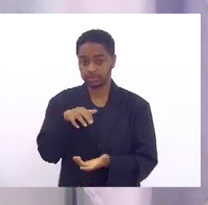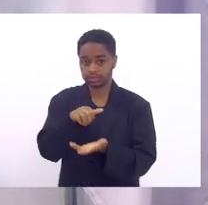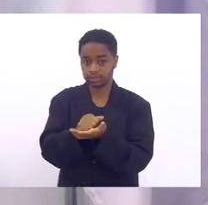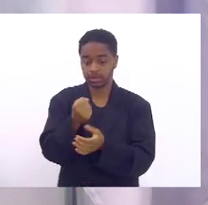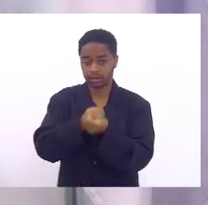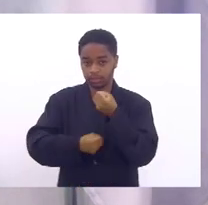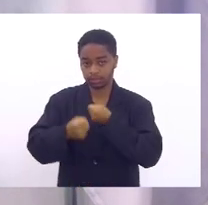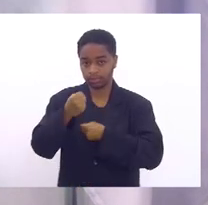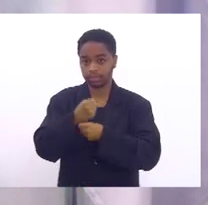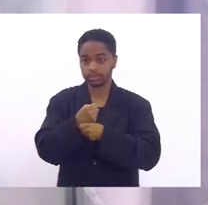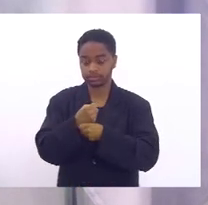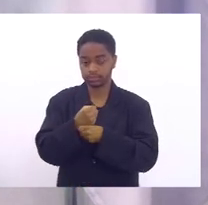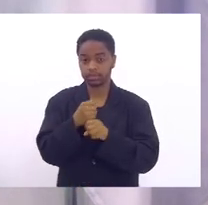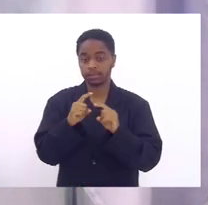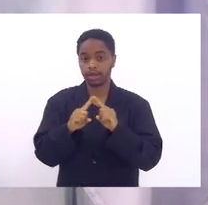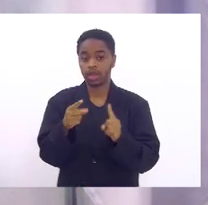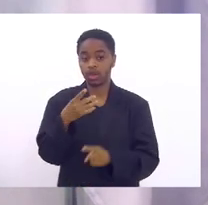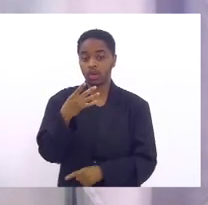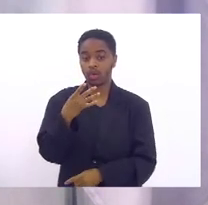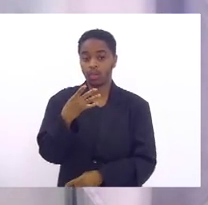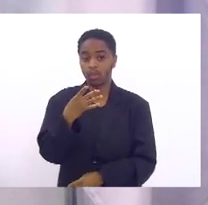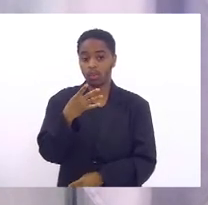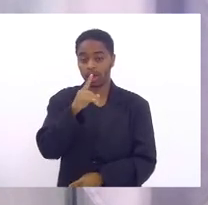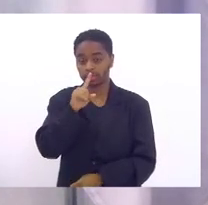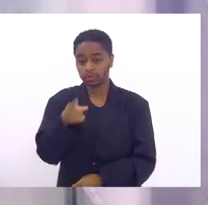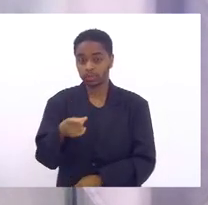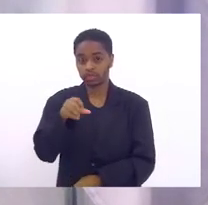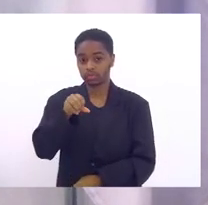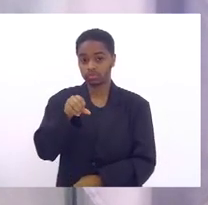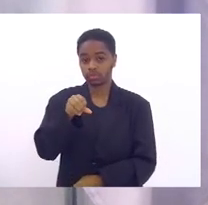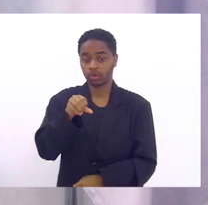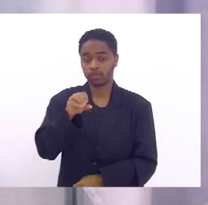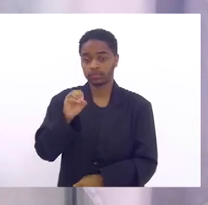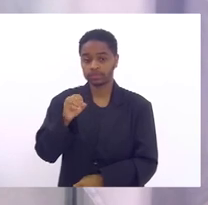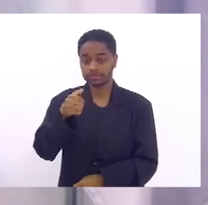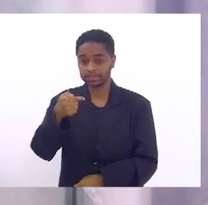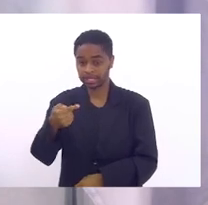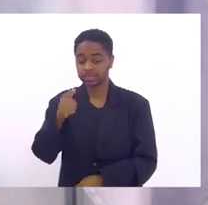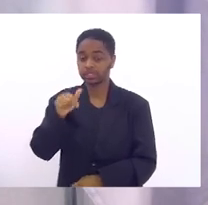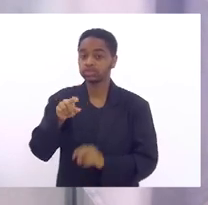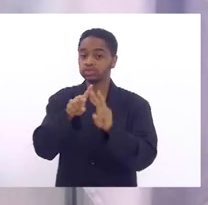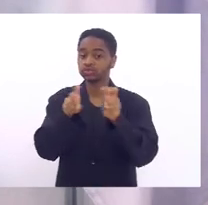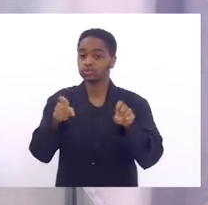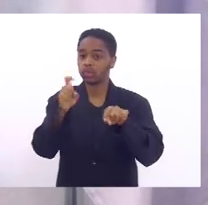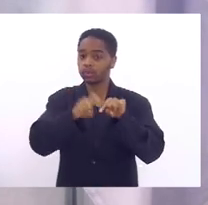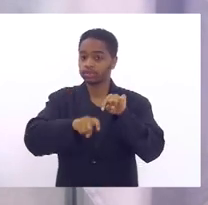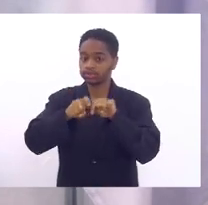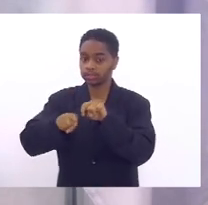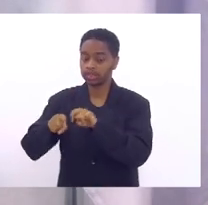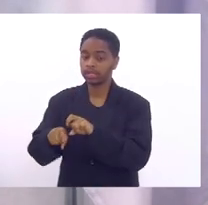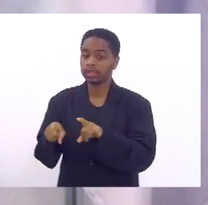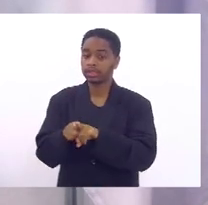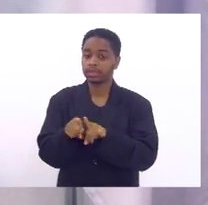ano passado dos quais 4907 se referiam a estupros e